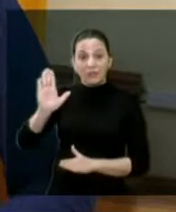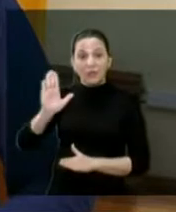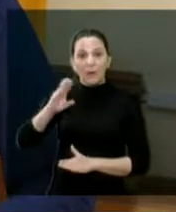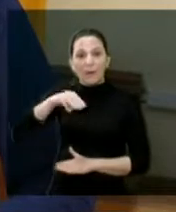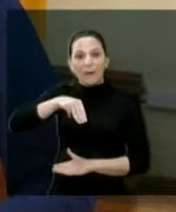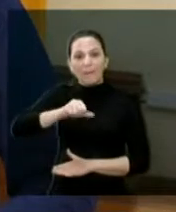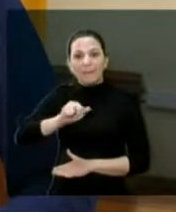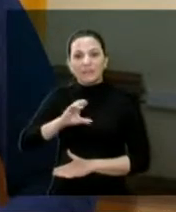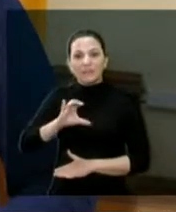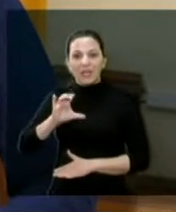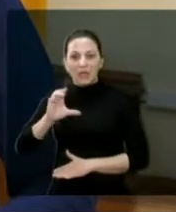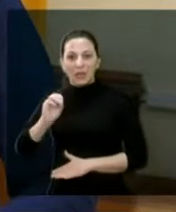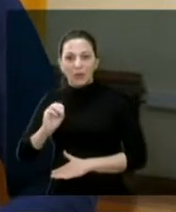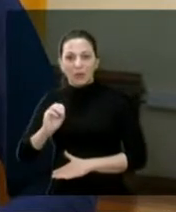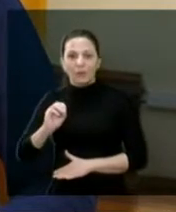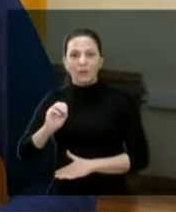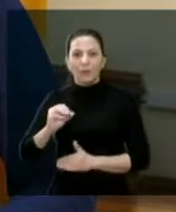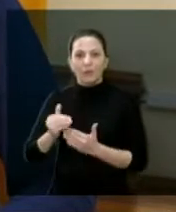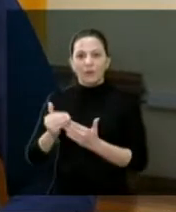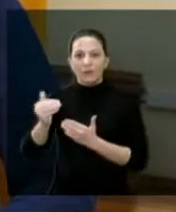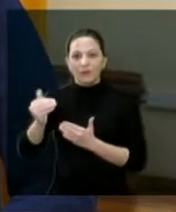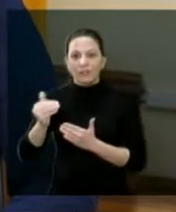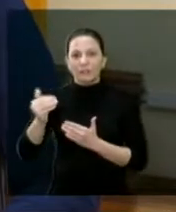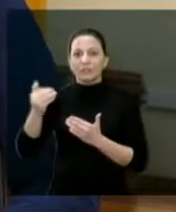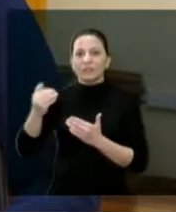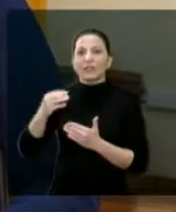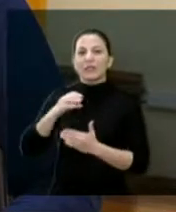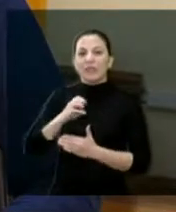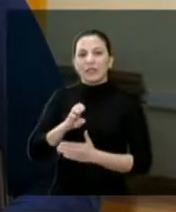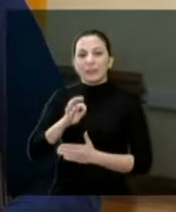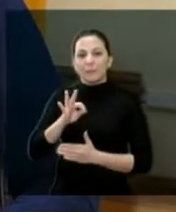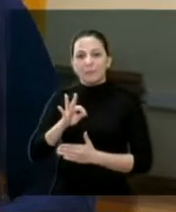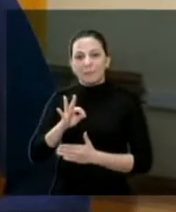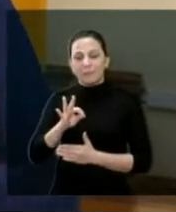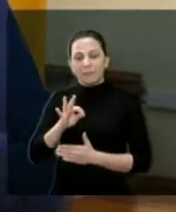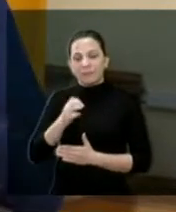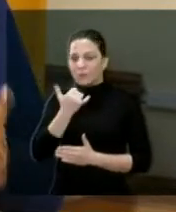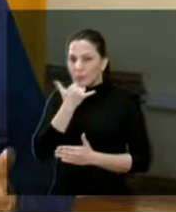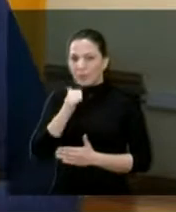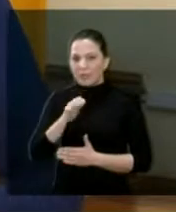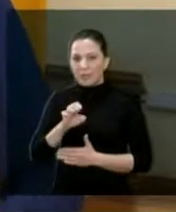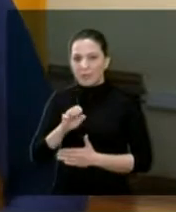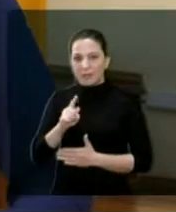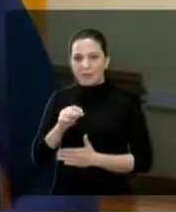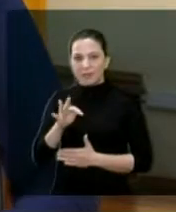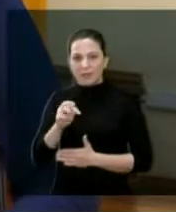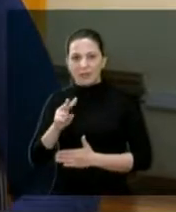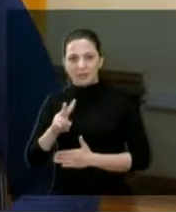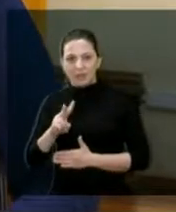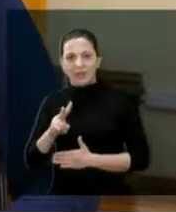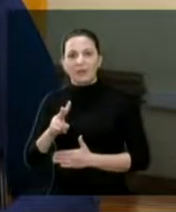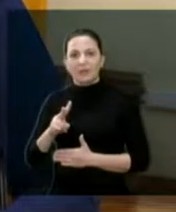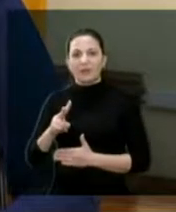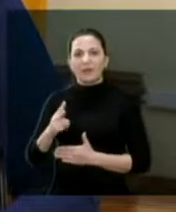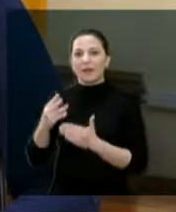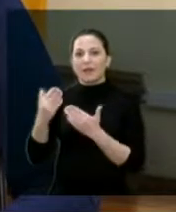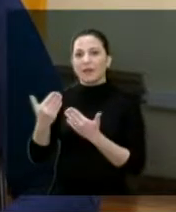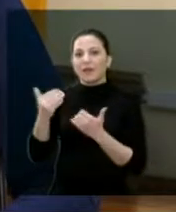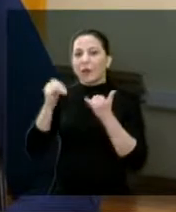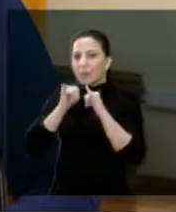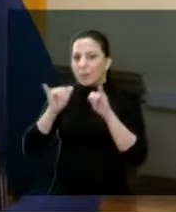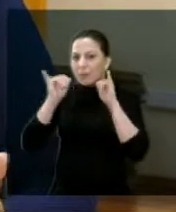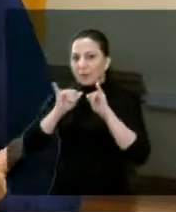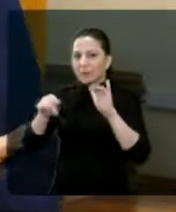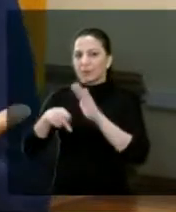frente, teve o primeiro debate na IPTV e o Marcelo quis brigar com o De Santis na